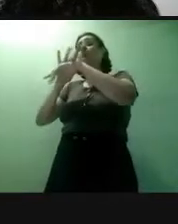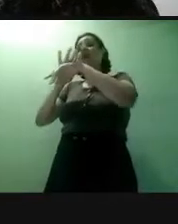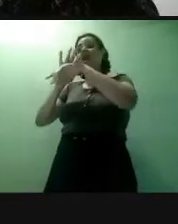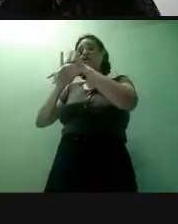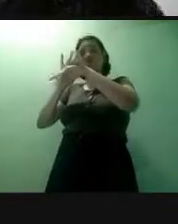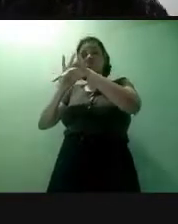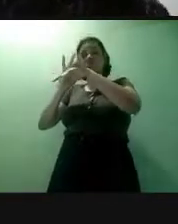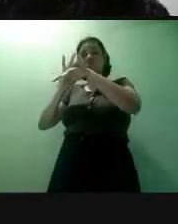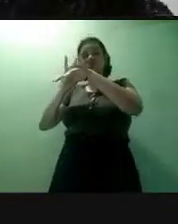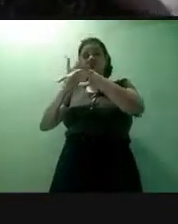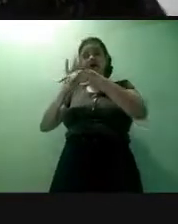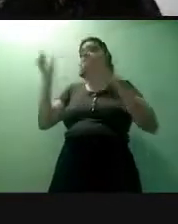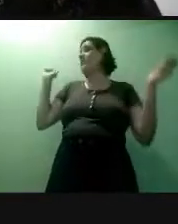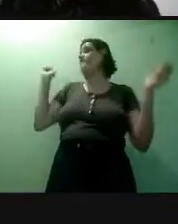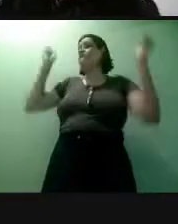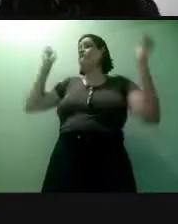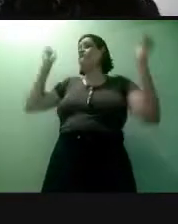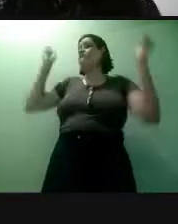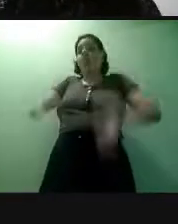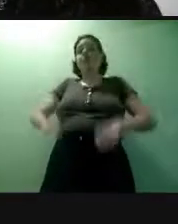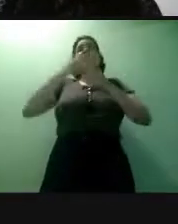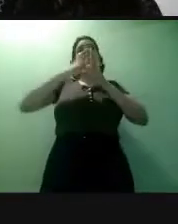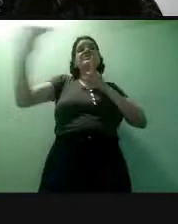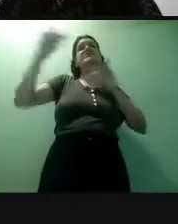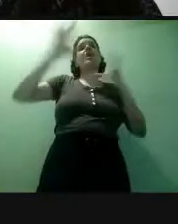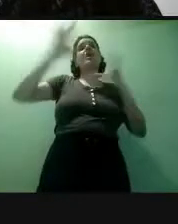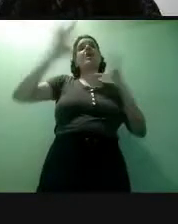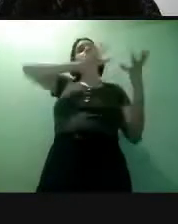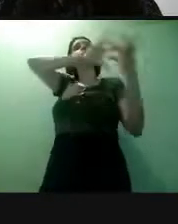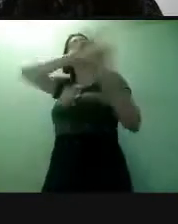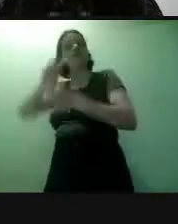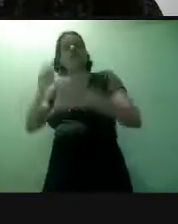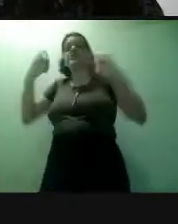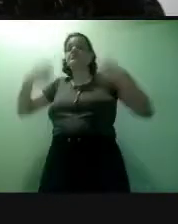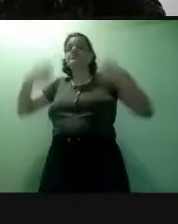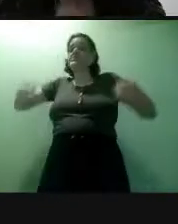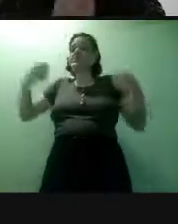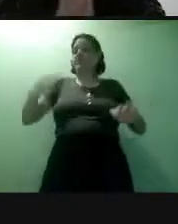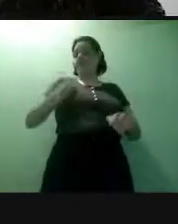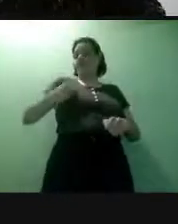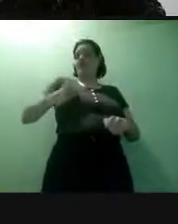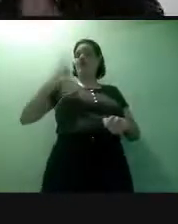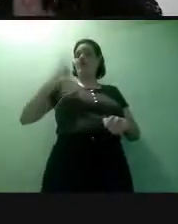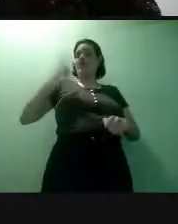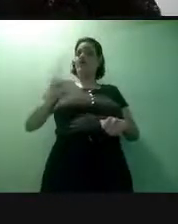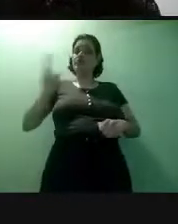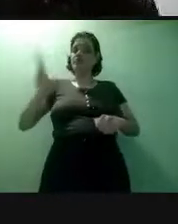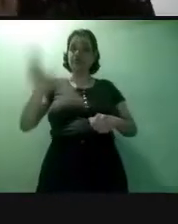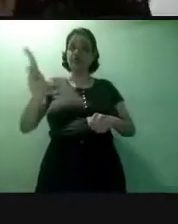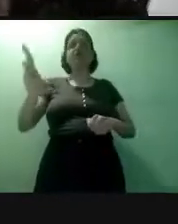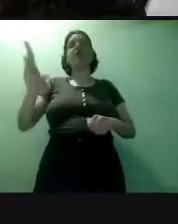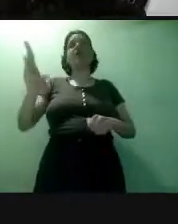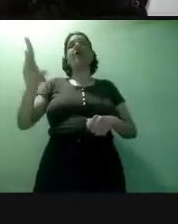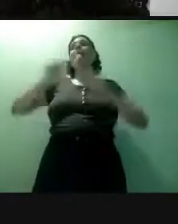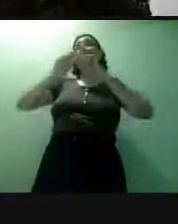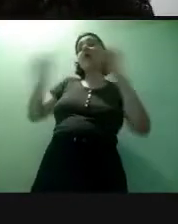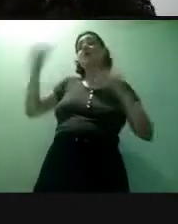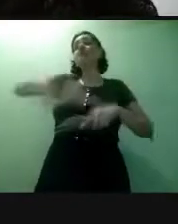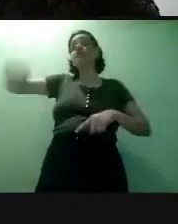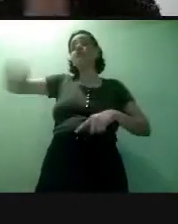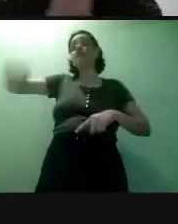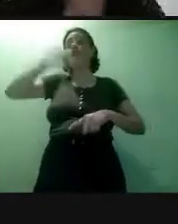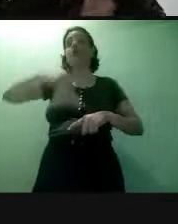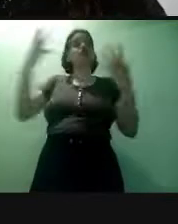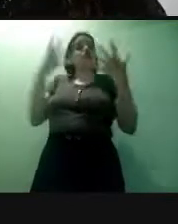totalmente capaz de vencer a humanidade. A gente precisa continuar. Porém, a gente não quer correr o risco de contrair essa